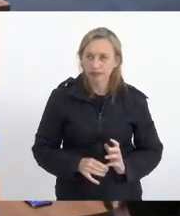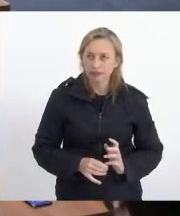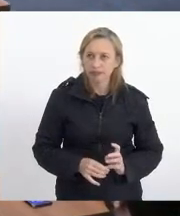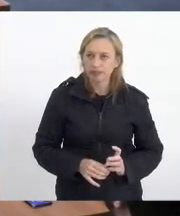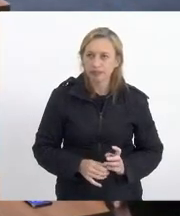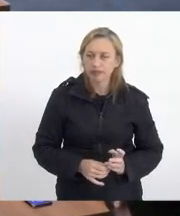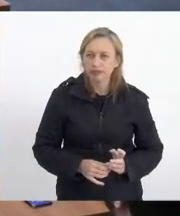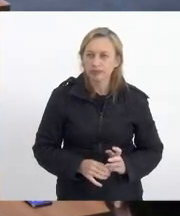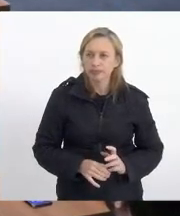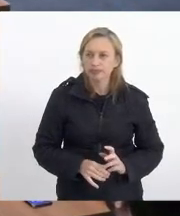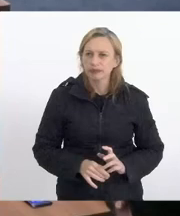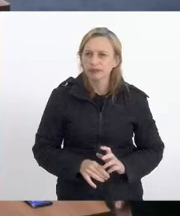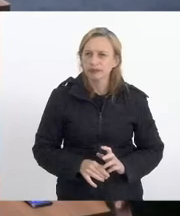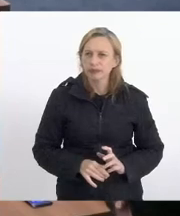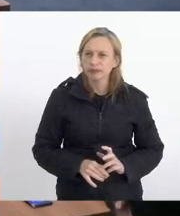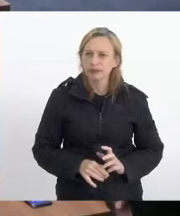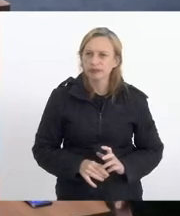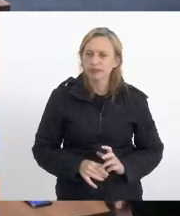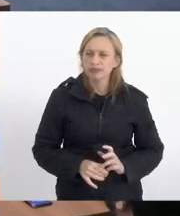Por favor.